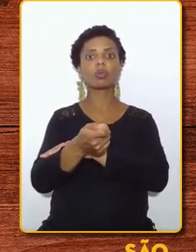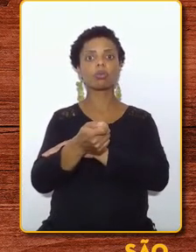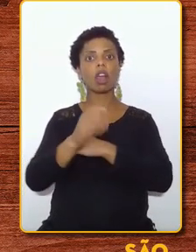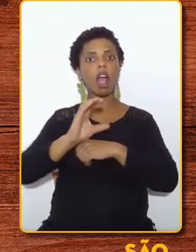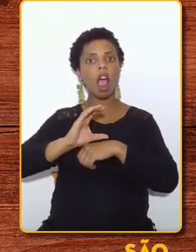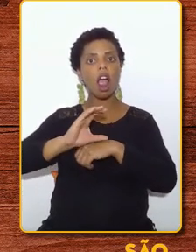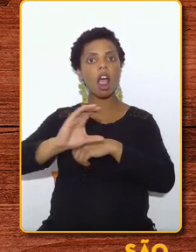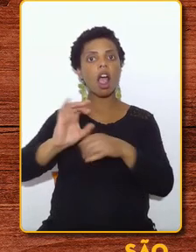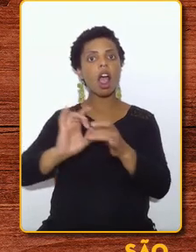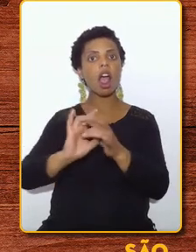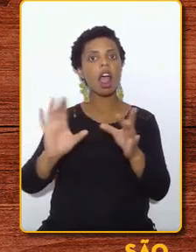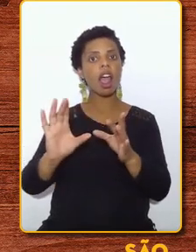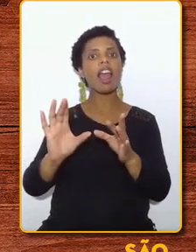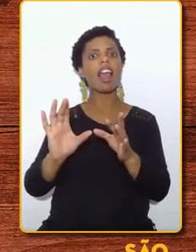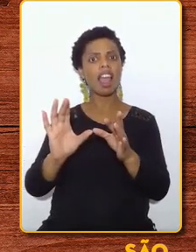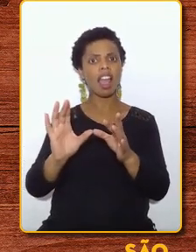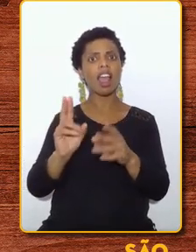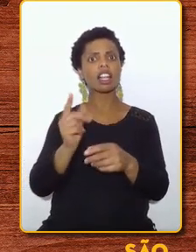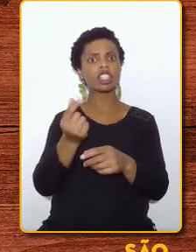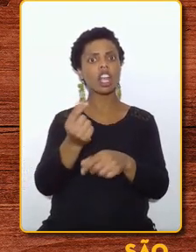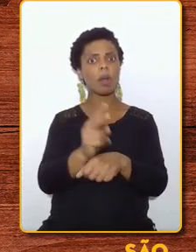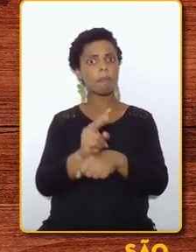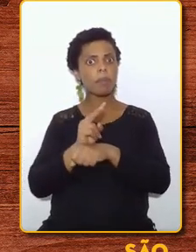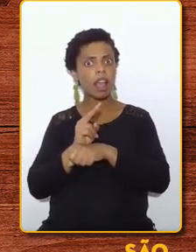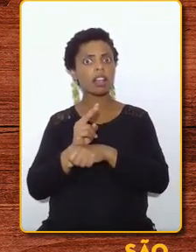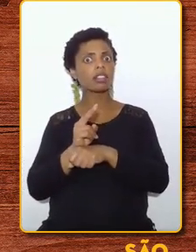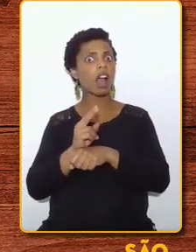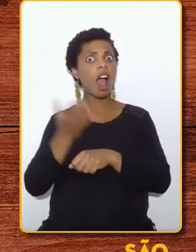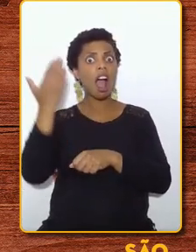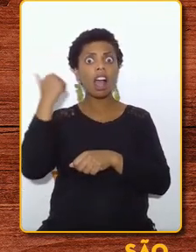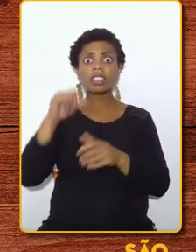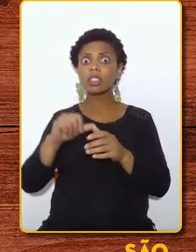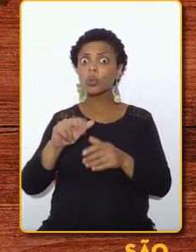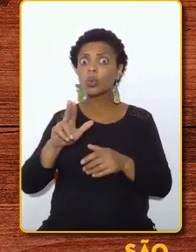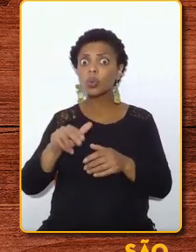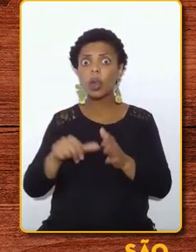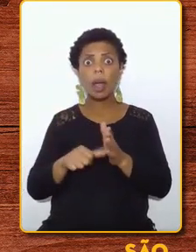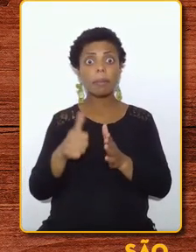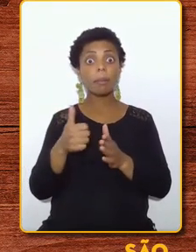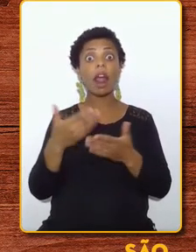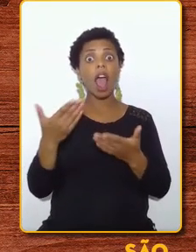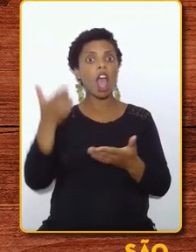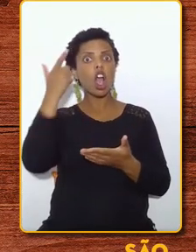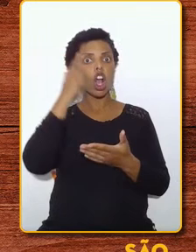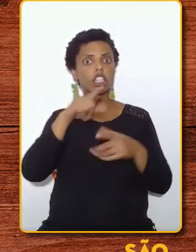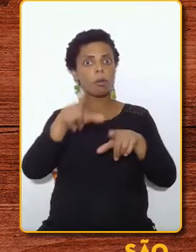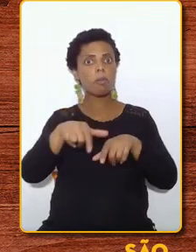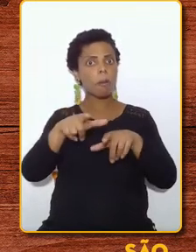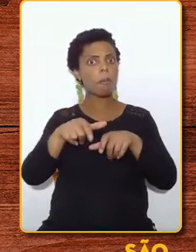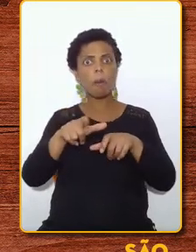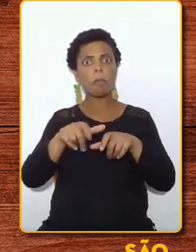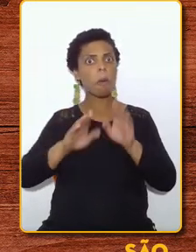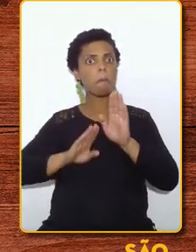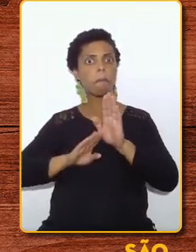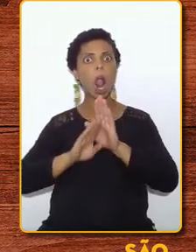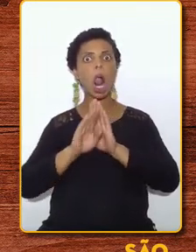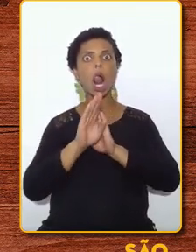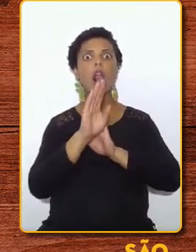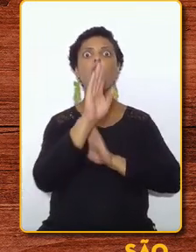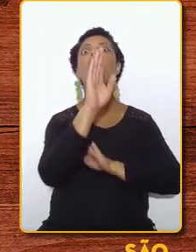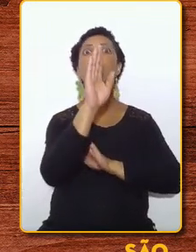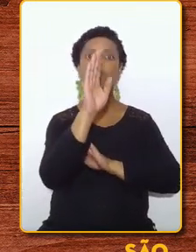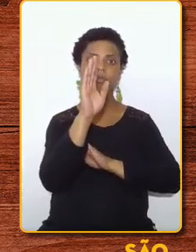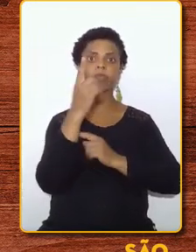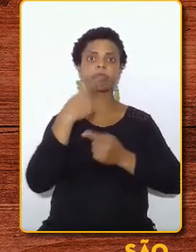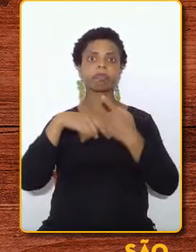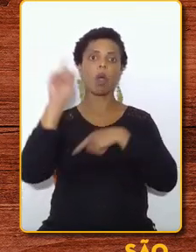né? Que alavancou a expansão da produção agropecuária. Para melhorar ainda, botaram